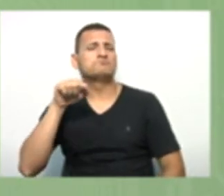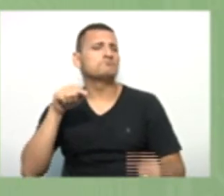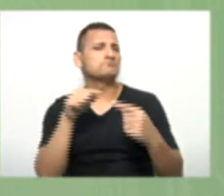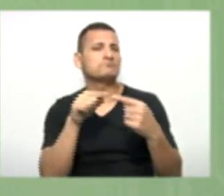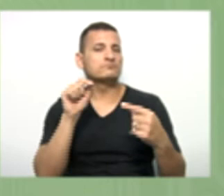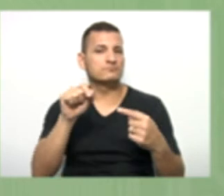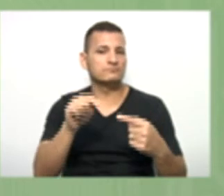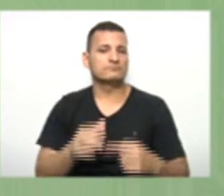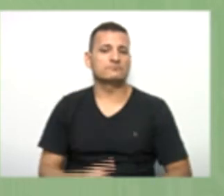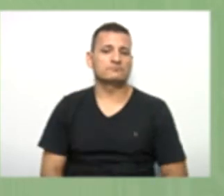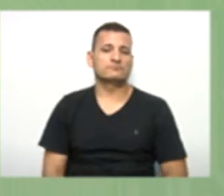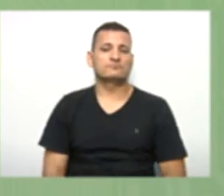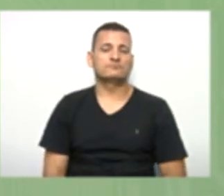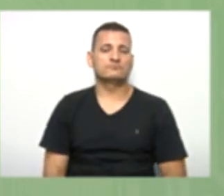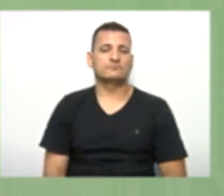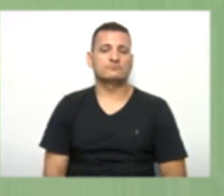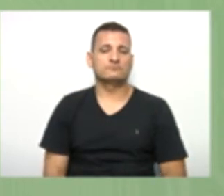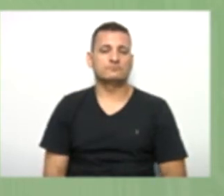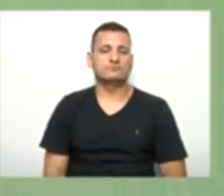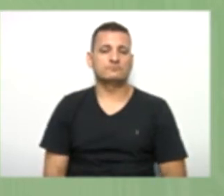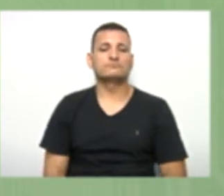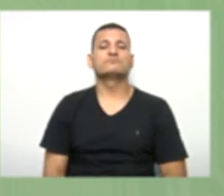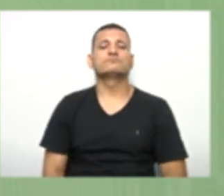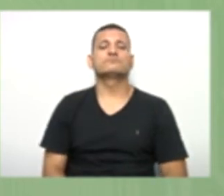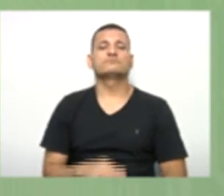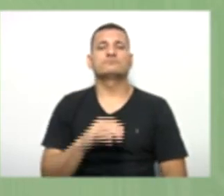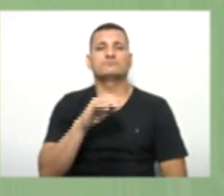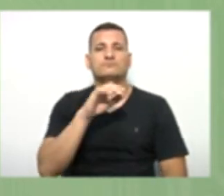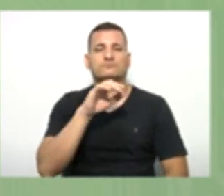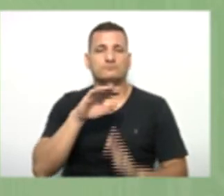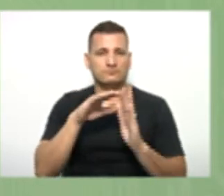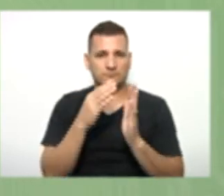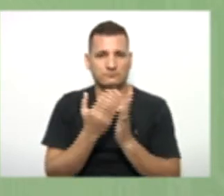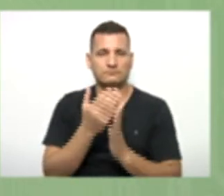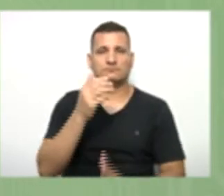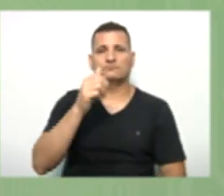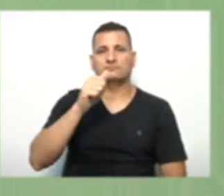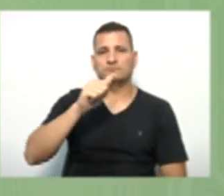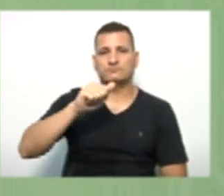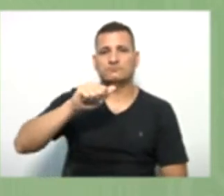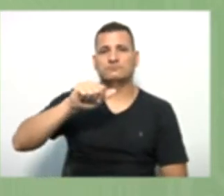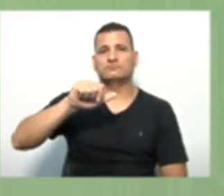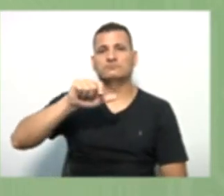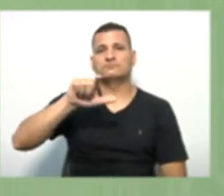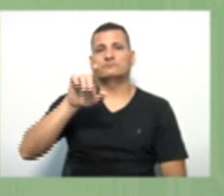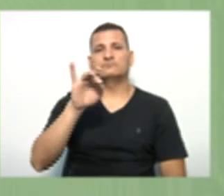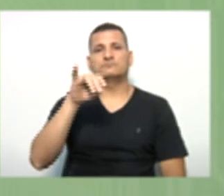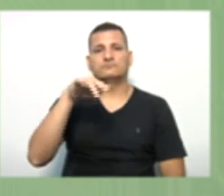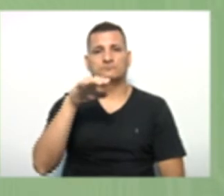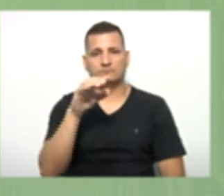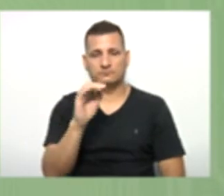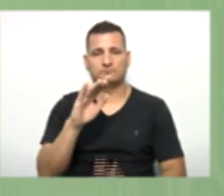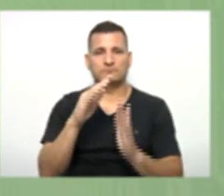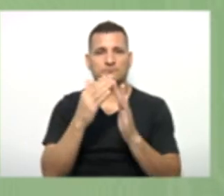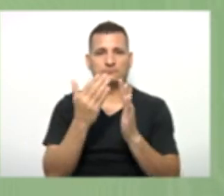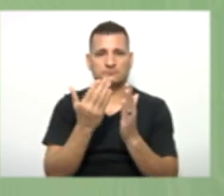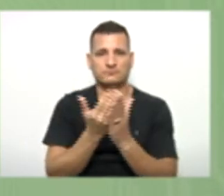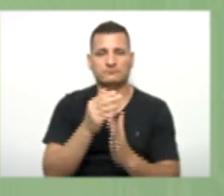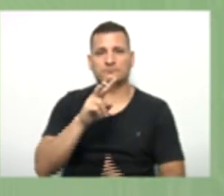responderam, professora? Sim, e também disseram as escolas Albino Biltner, escola Vinícius de